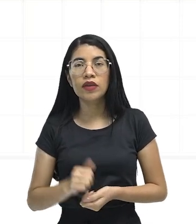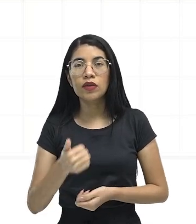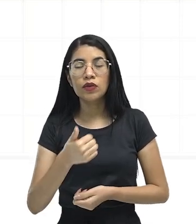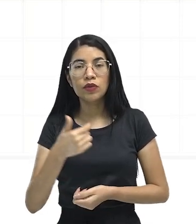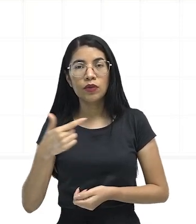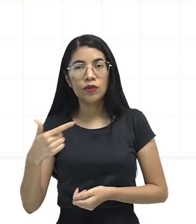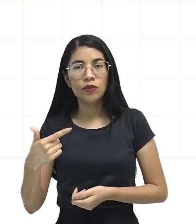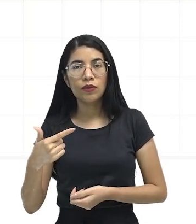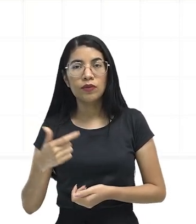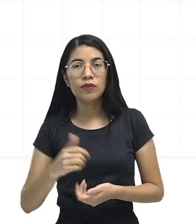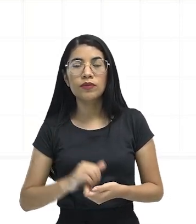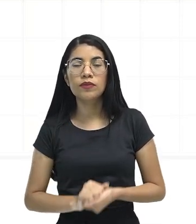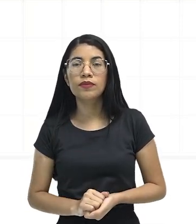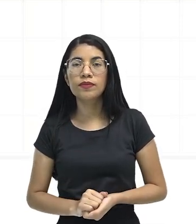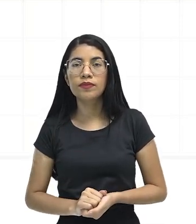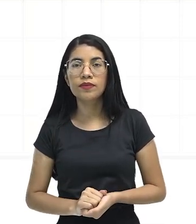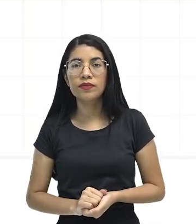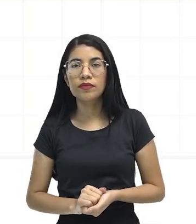10 o 12